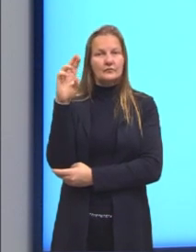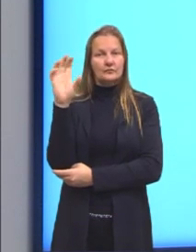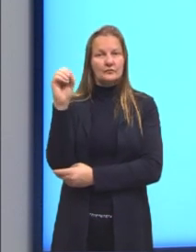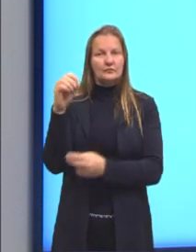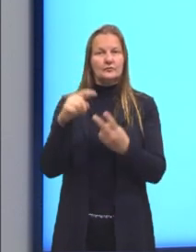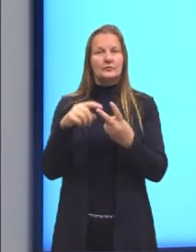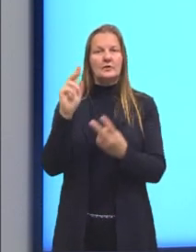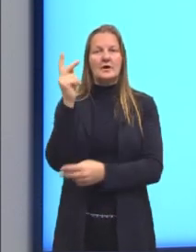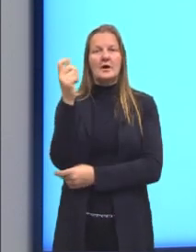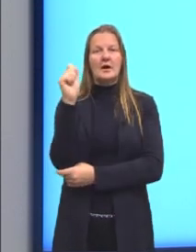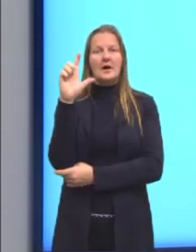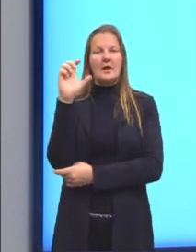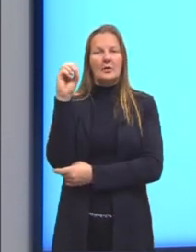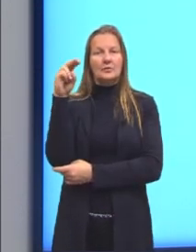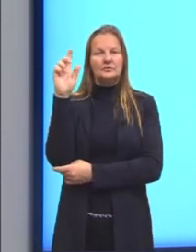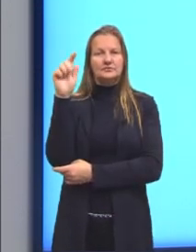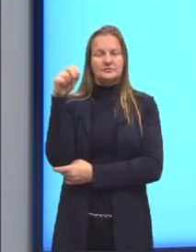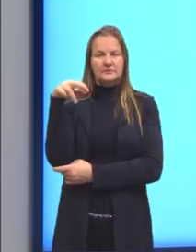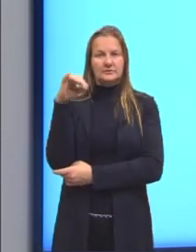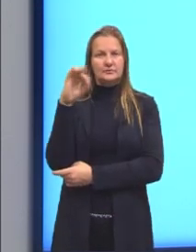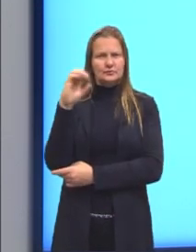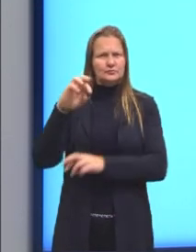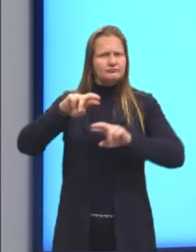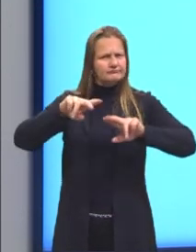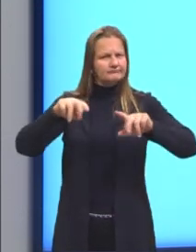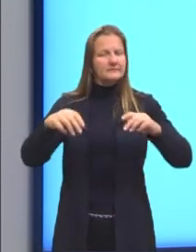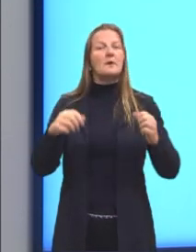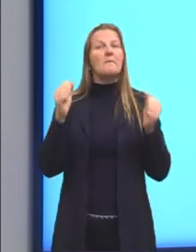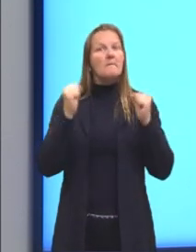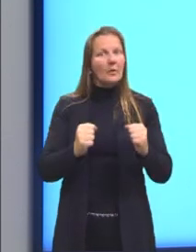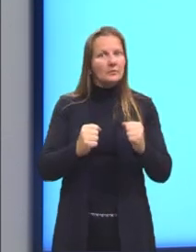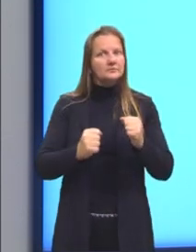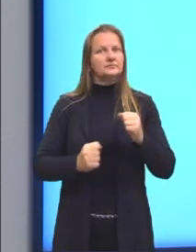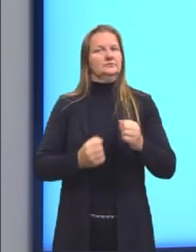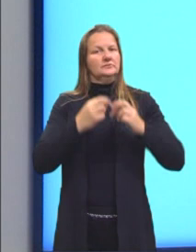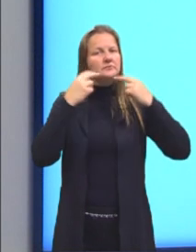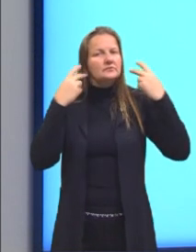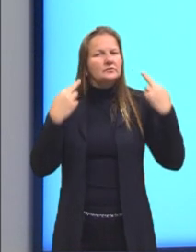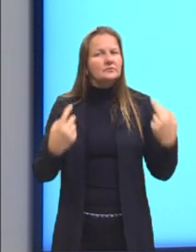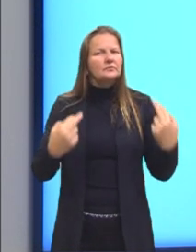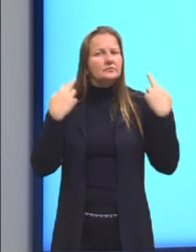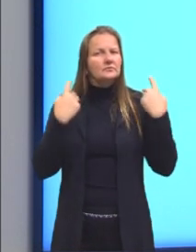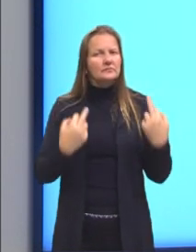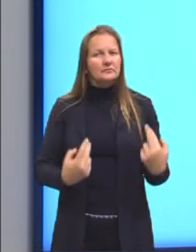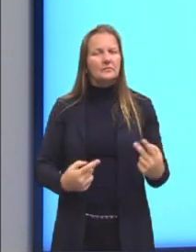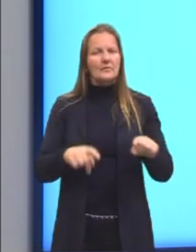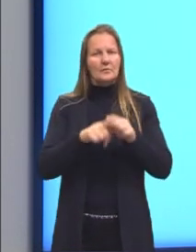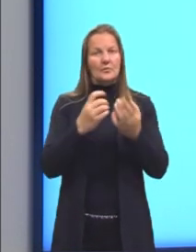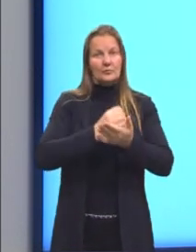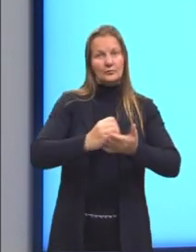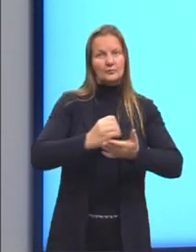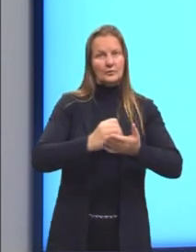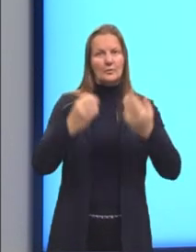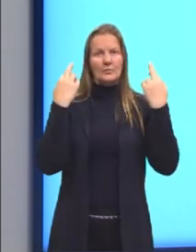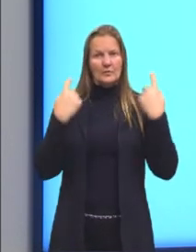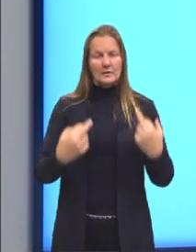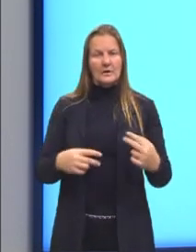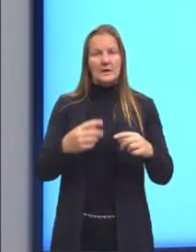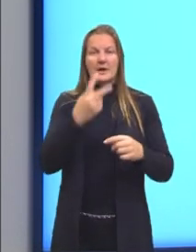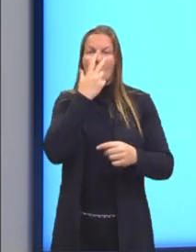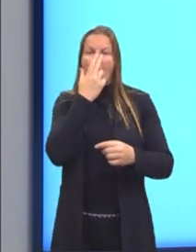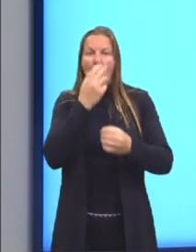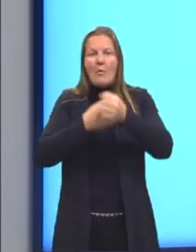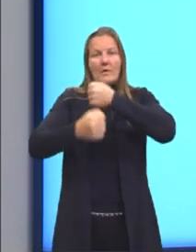halogênios então a sua origem ela pode sim ser natural né ser de compostos orgânicos extraídas da força vital